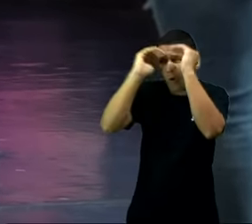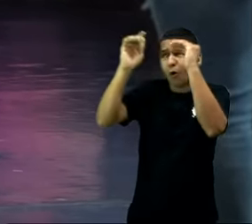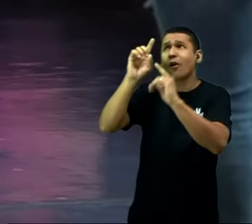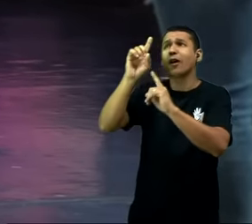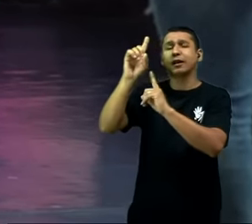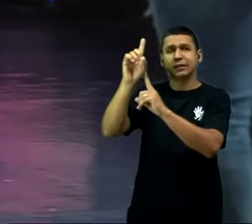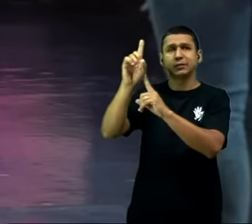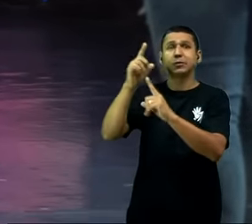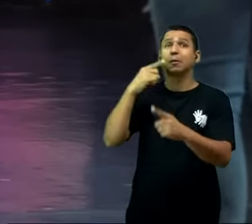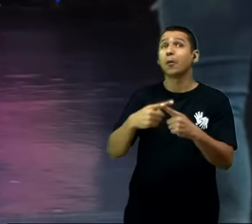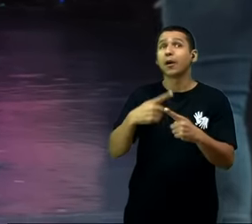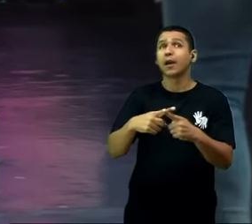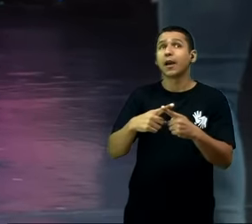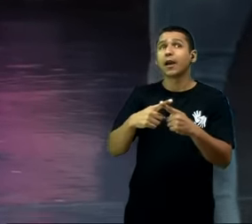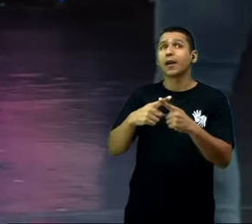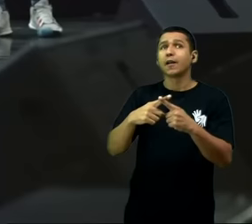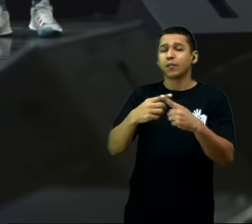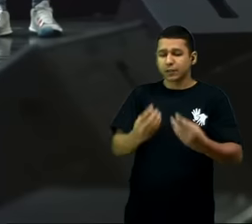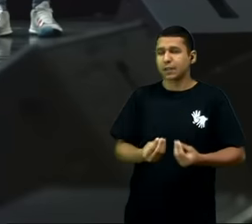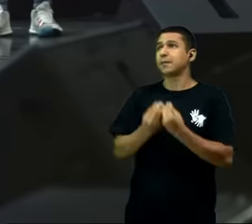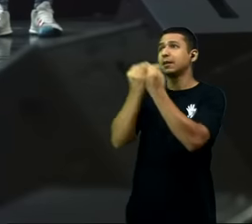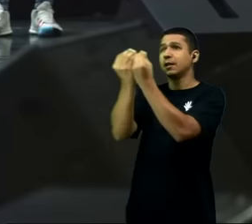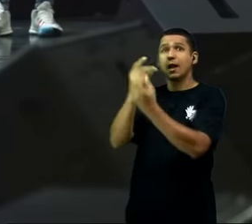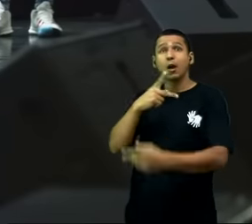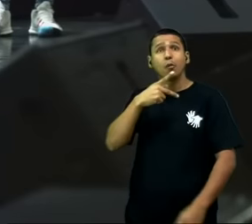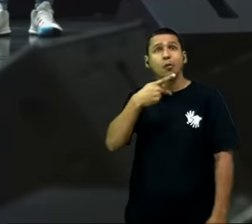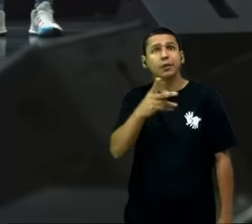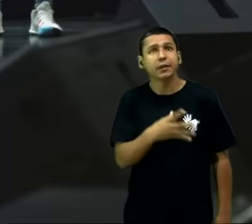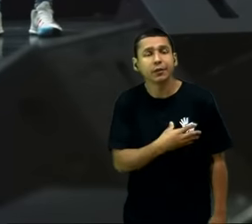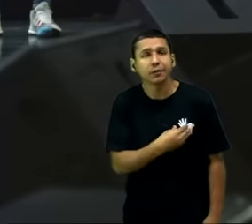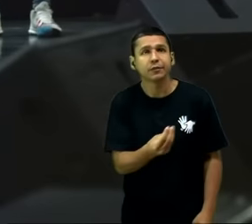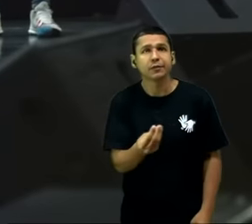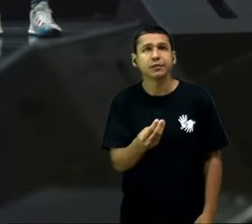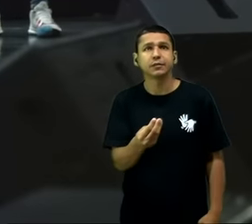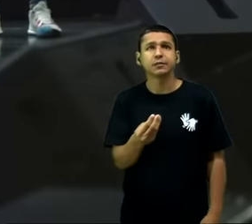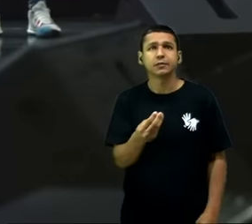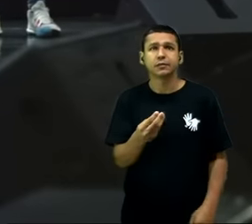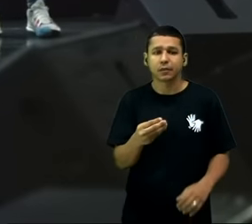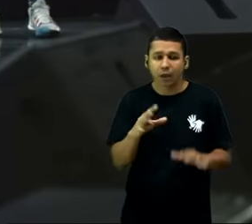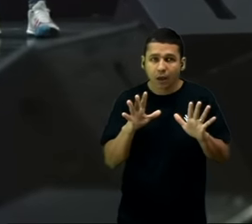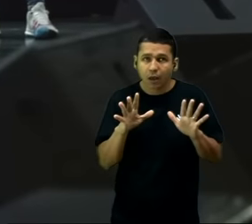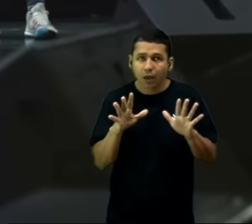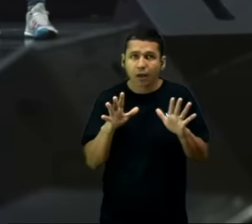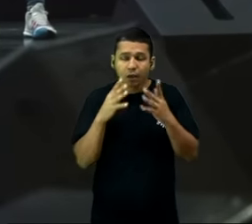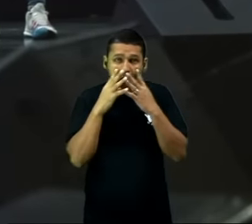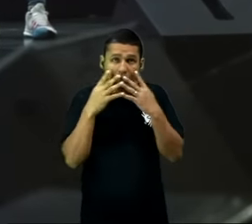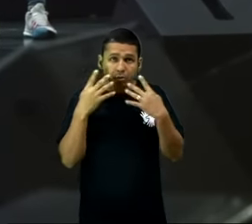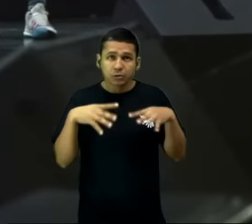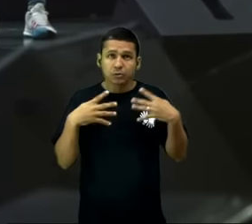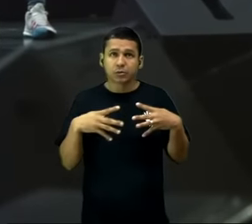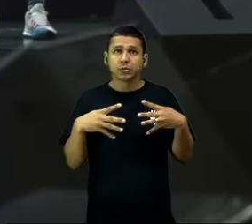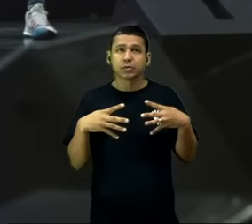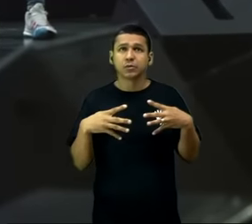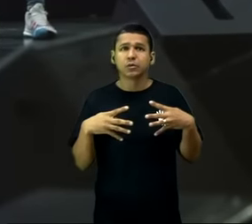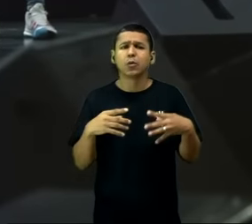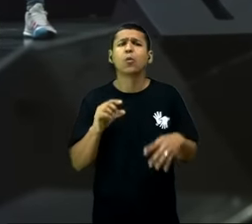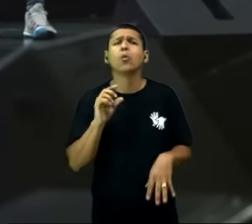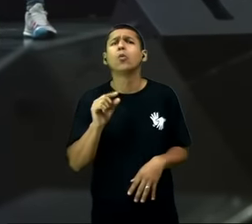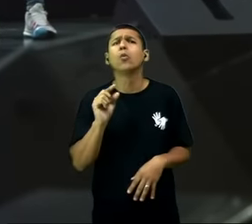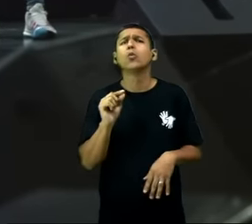filho, o seu único filho. Agora olha o que vai acontecer, irmão. Pasmem. O que que Abraão colocou no